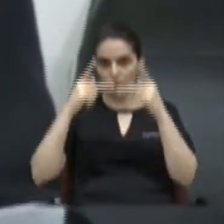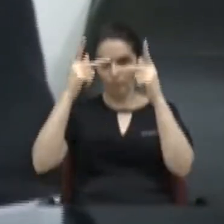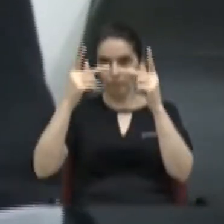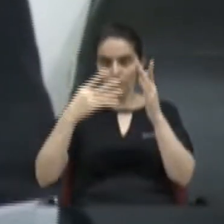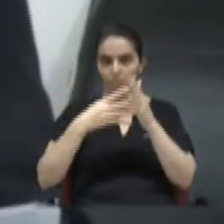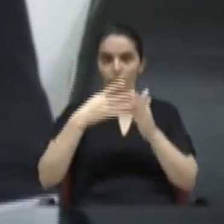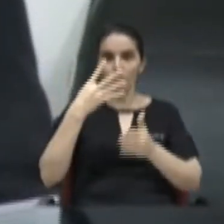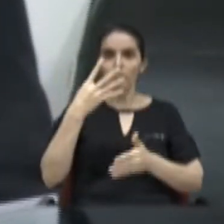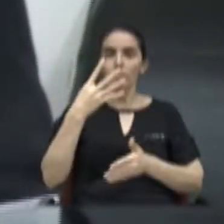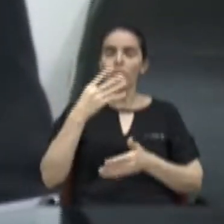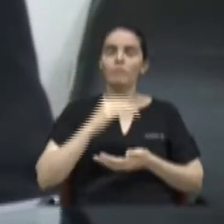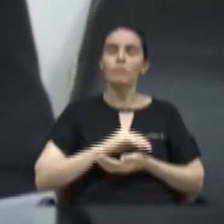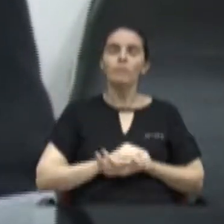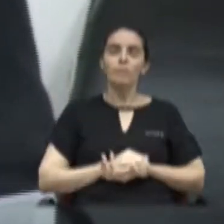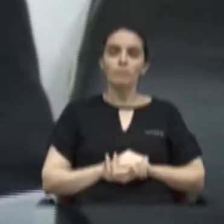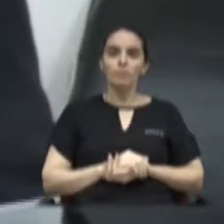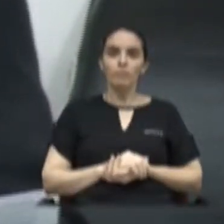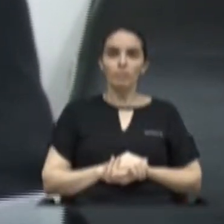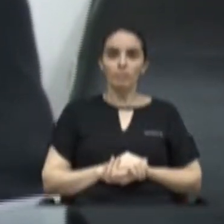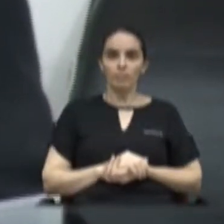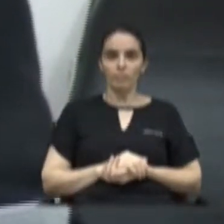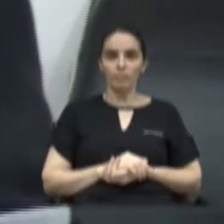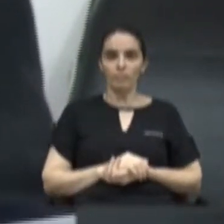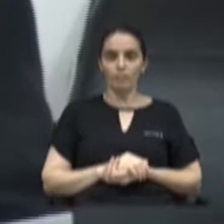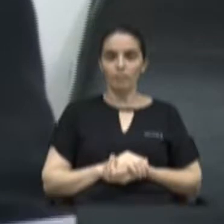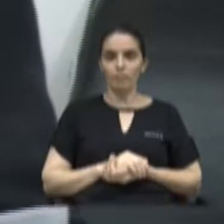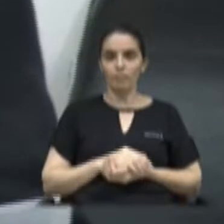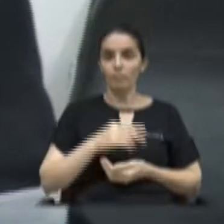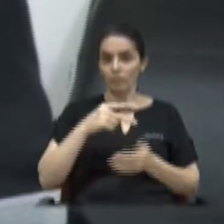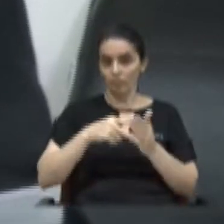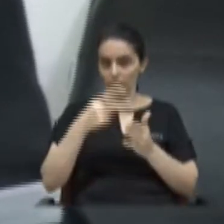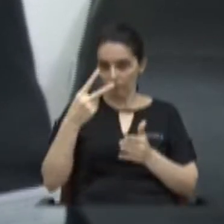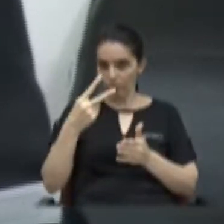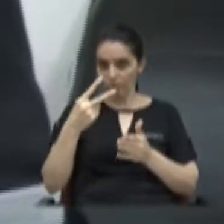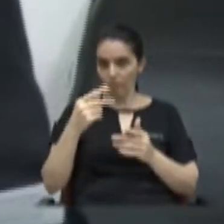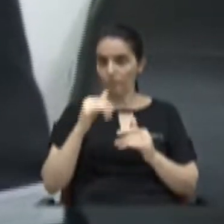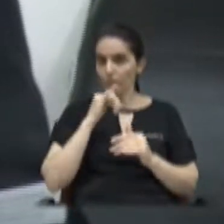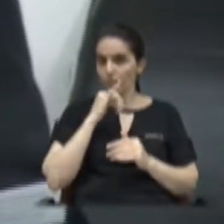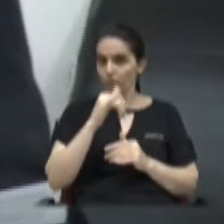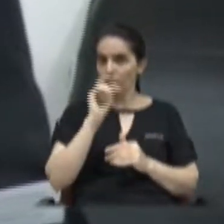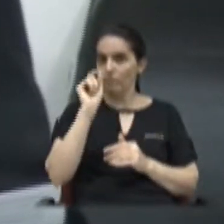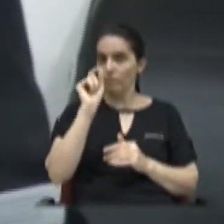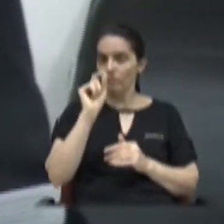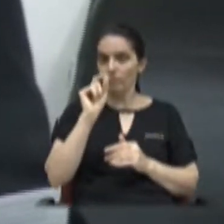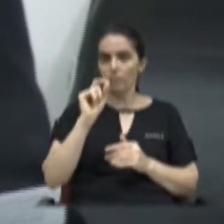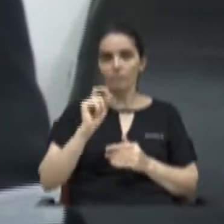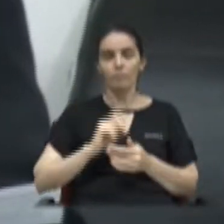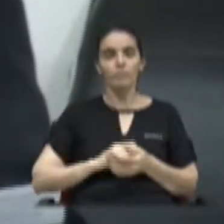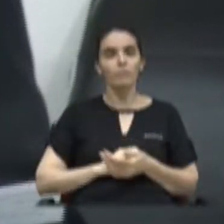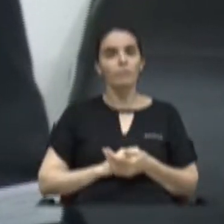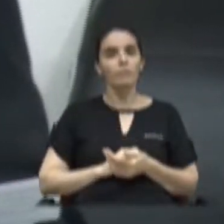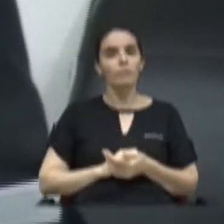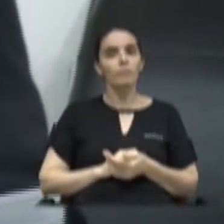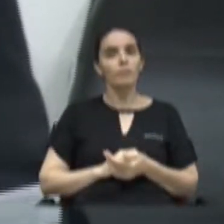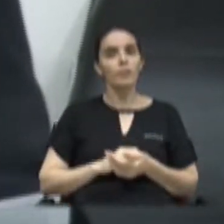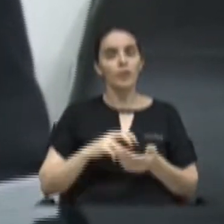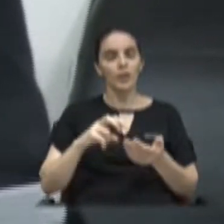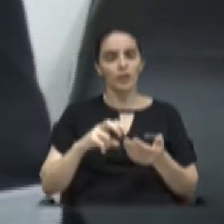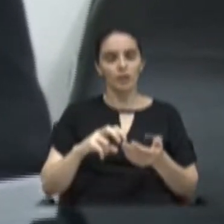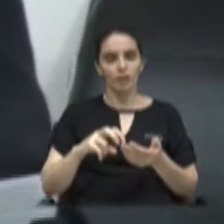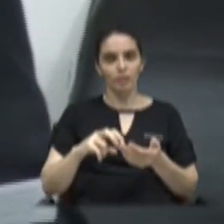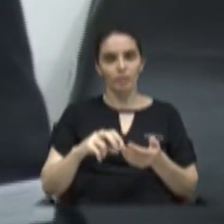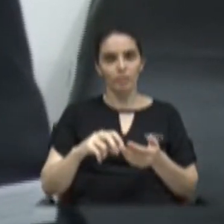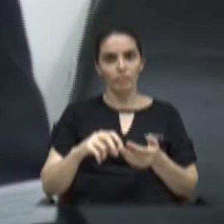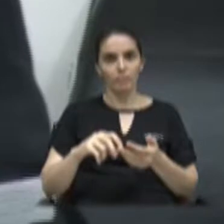4º, vereadores, da cláusula segunda, estabelece que as tarifas pela prestação dos serviços